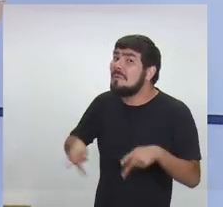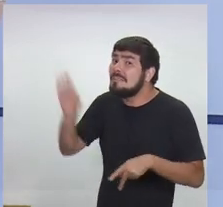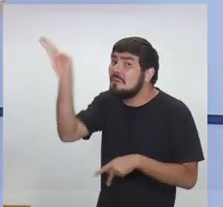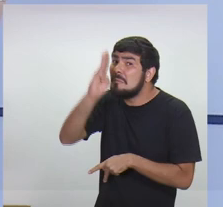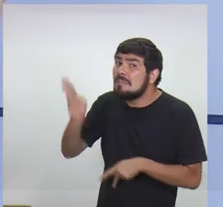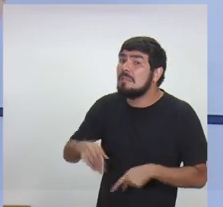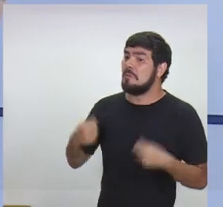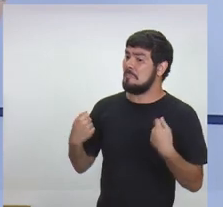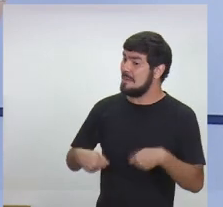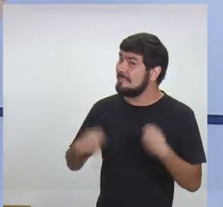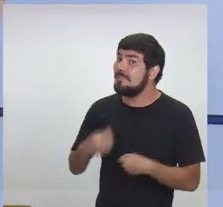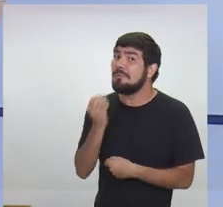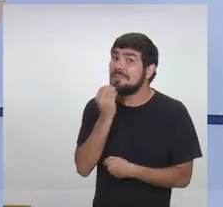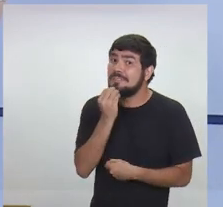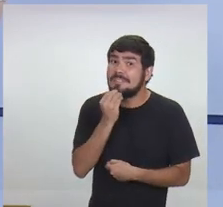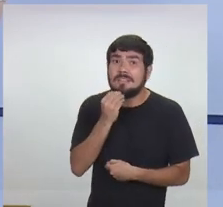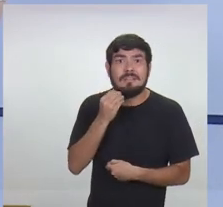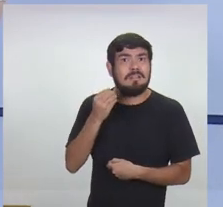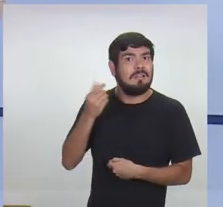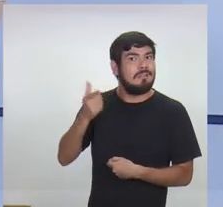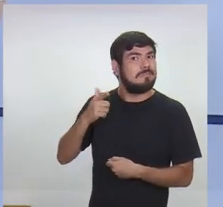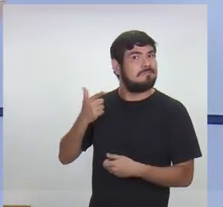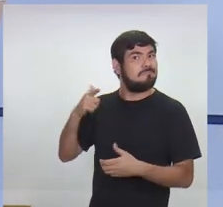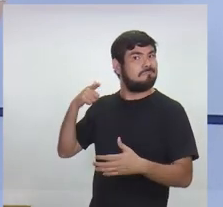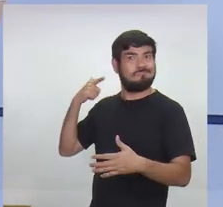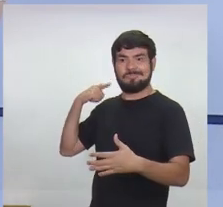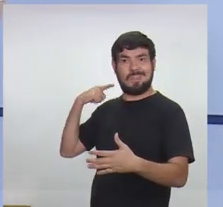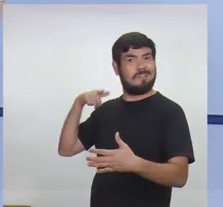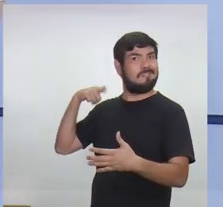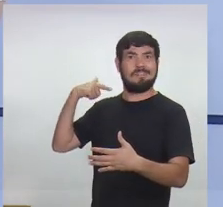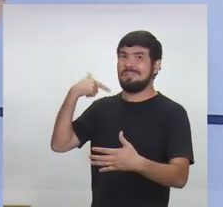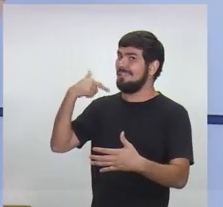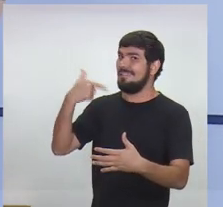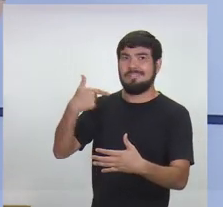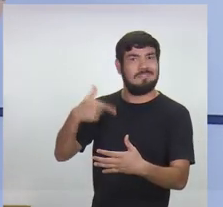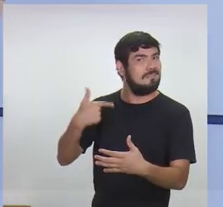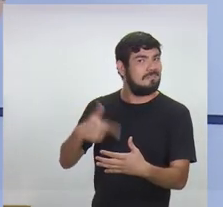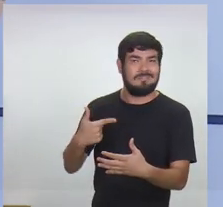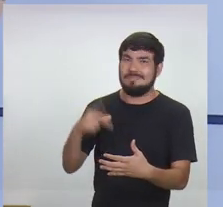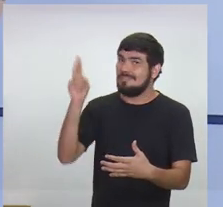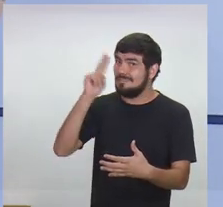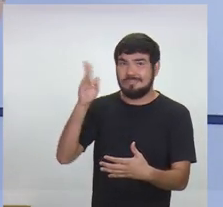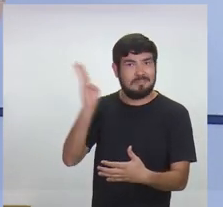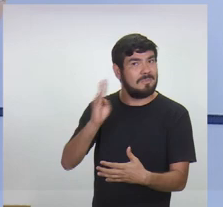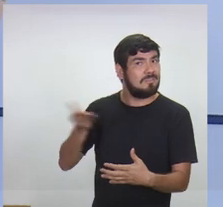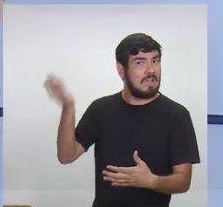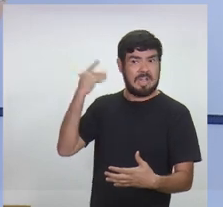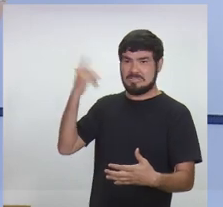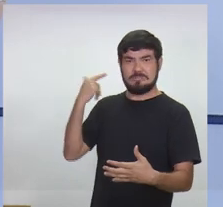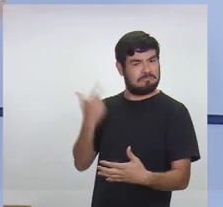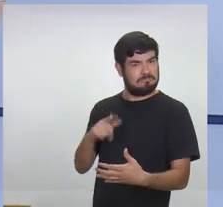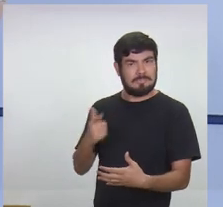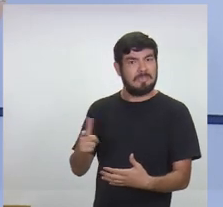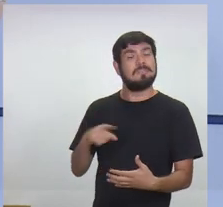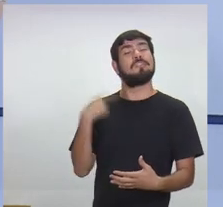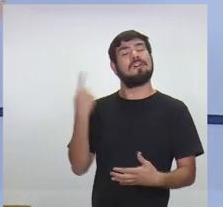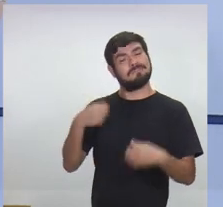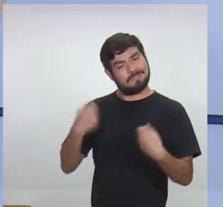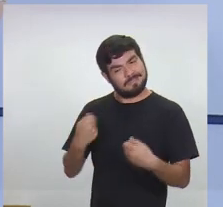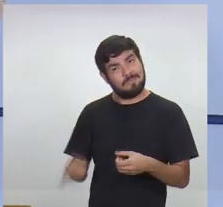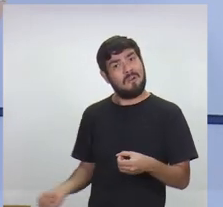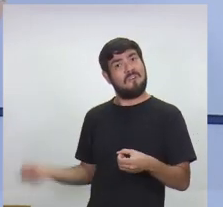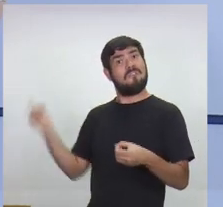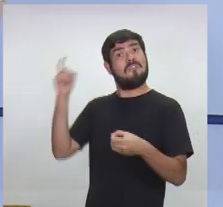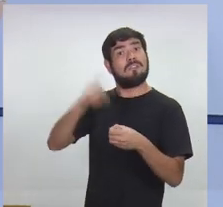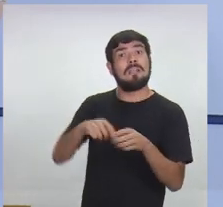ter oportunidade que não teve ao longo de praticamente toda essa história do brasil nós precisamos portanto retomar